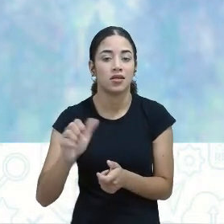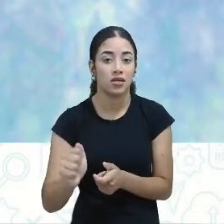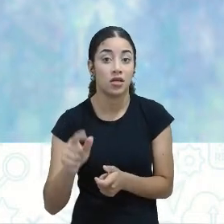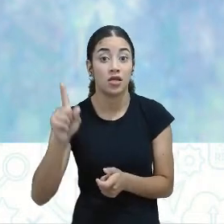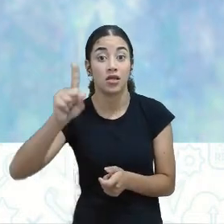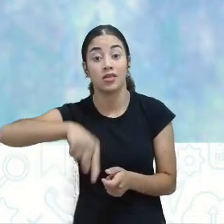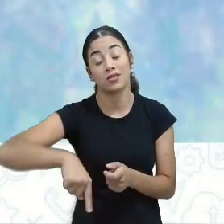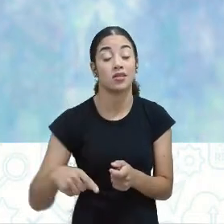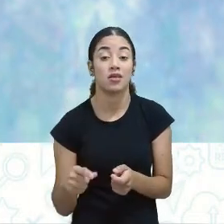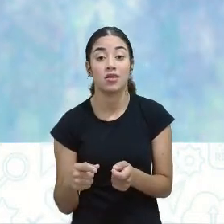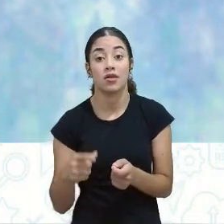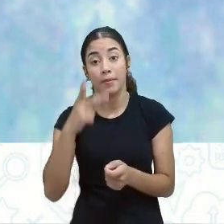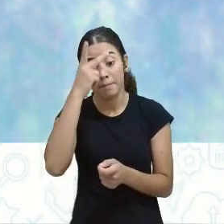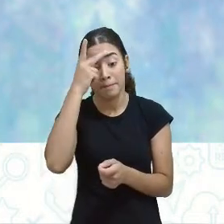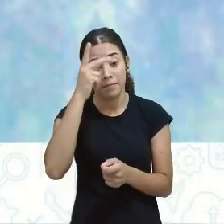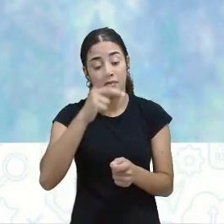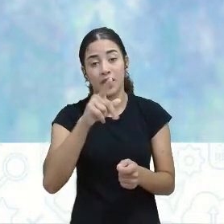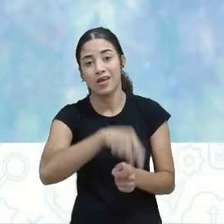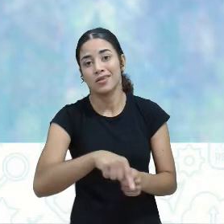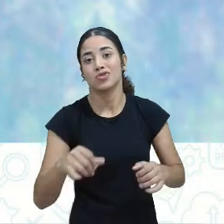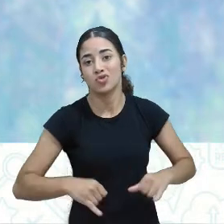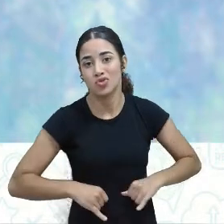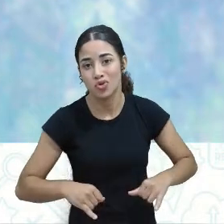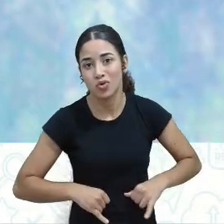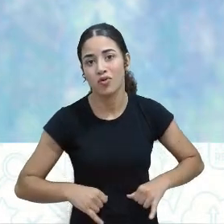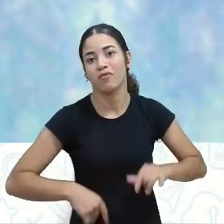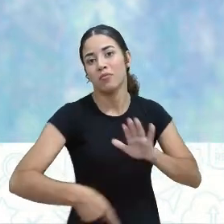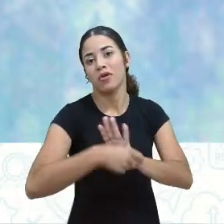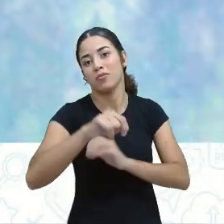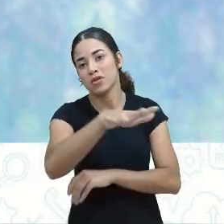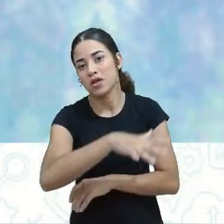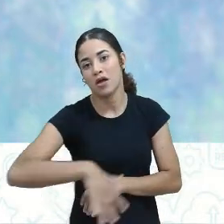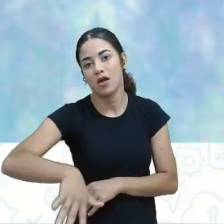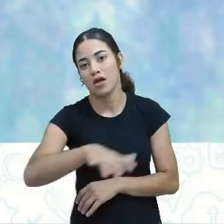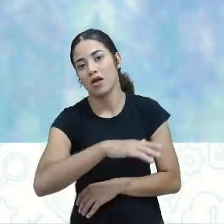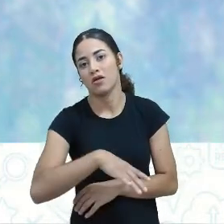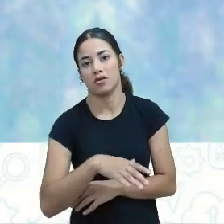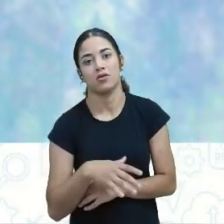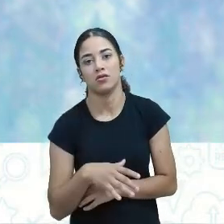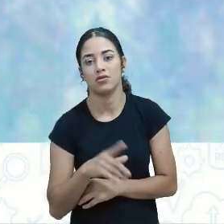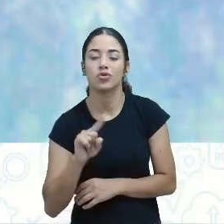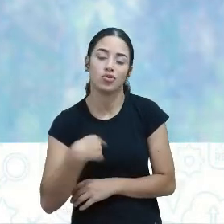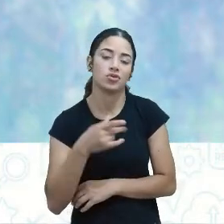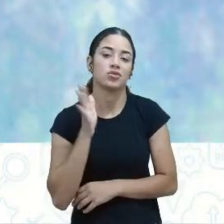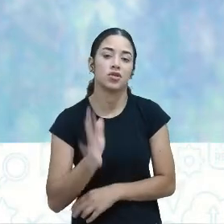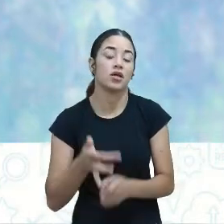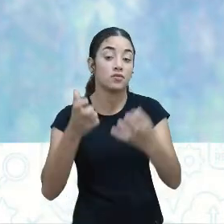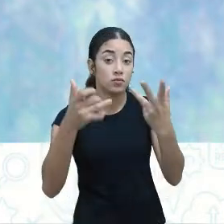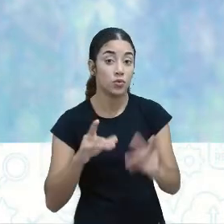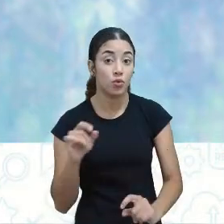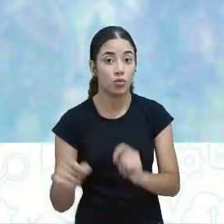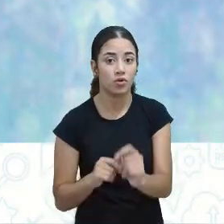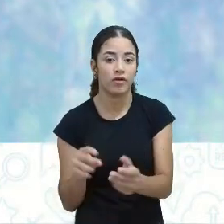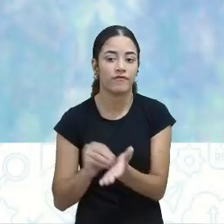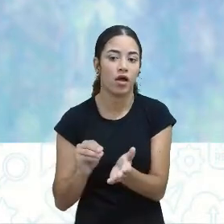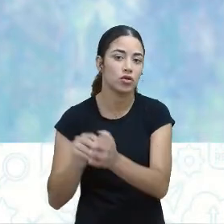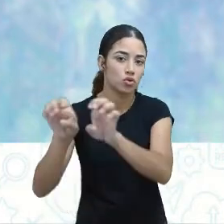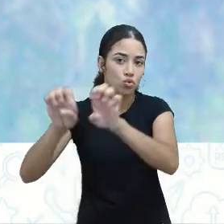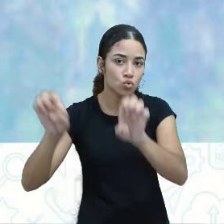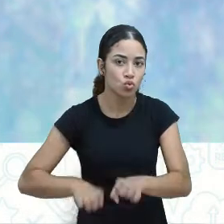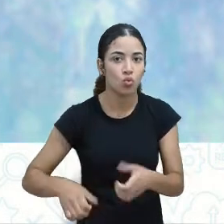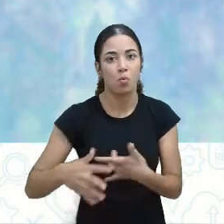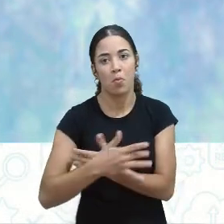sistematicamente submetidas a situações de degradação ambiental, que a gente estava falando ali, né? A falta de estrutura